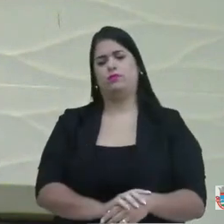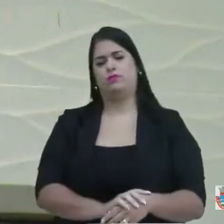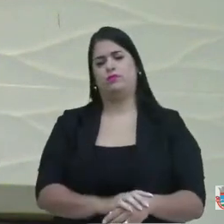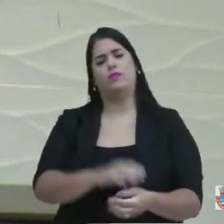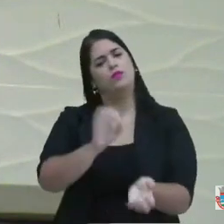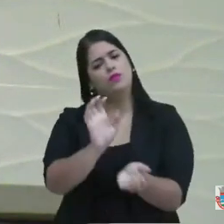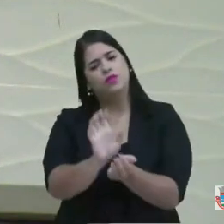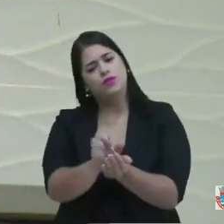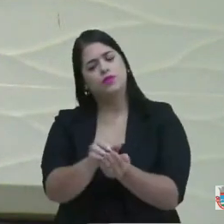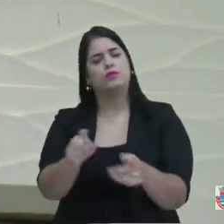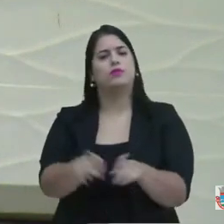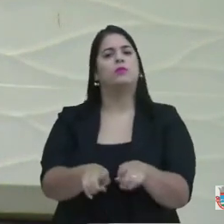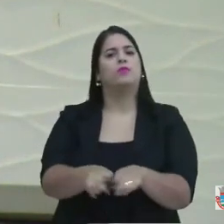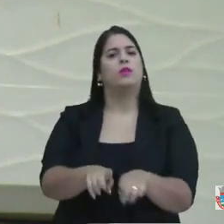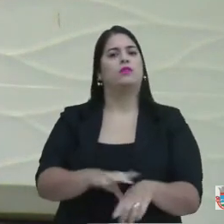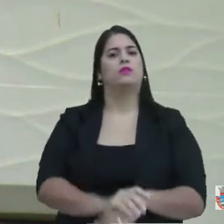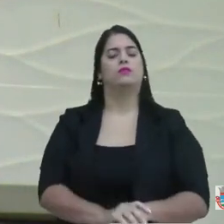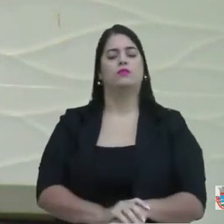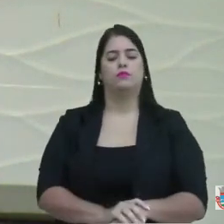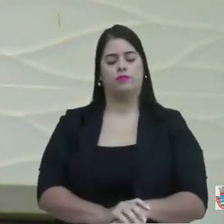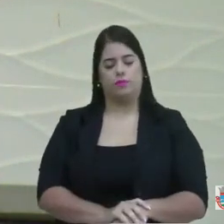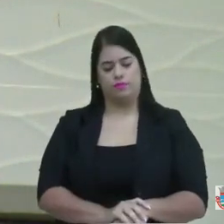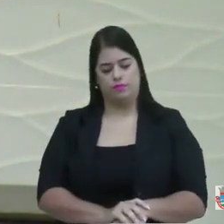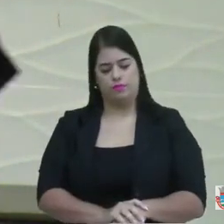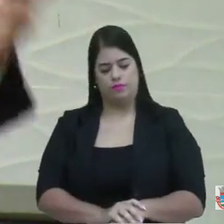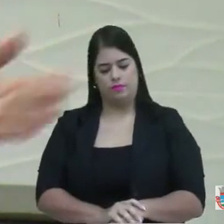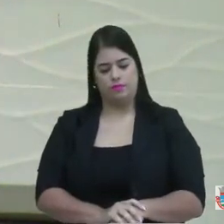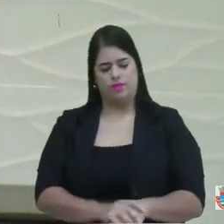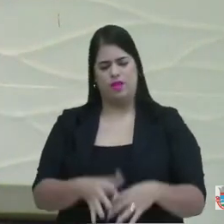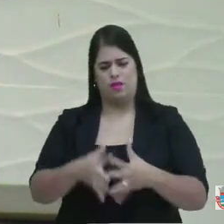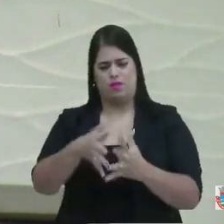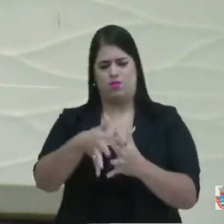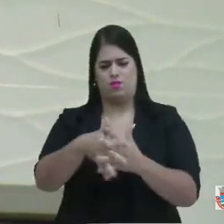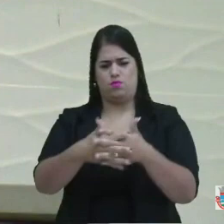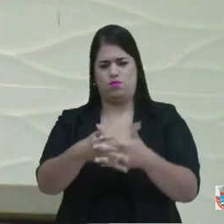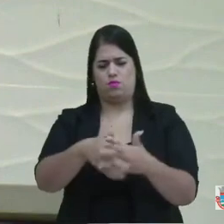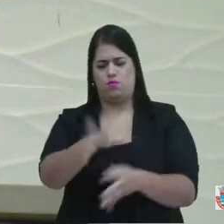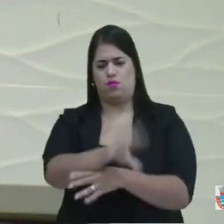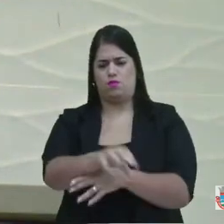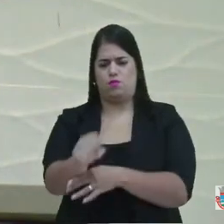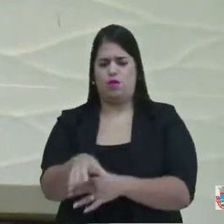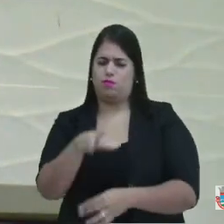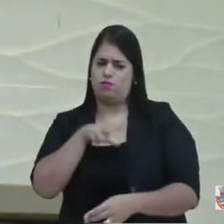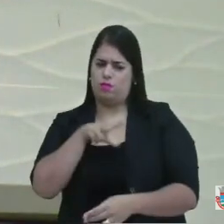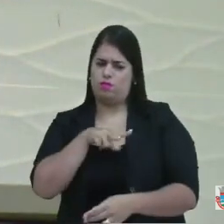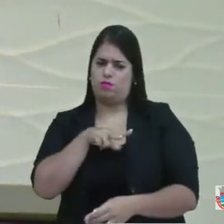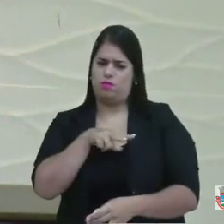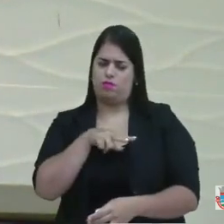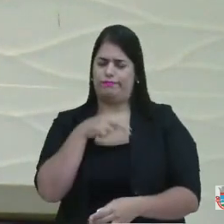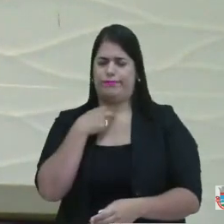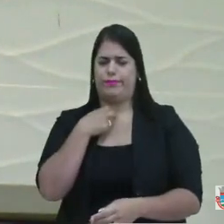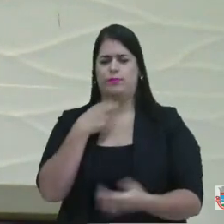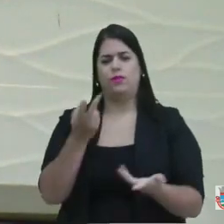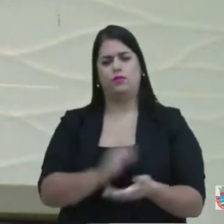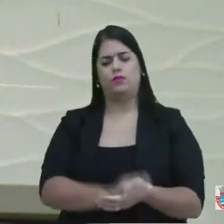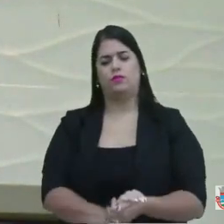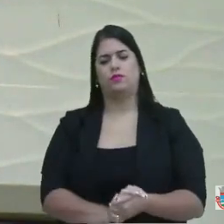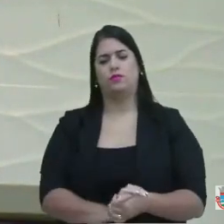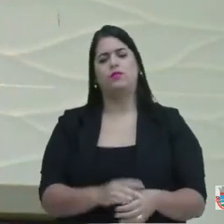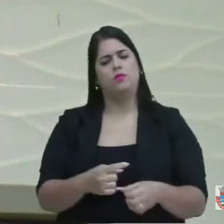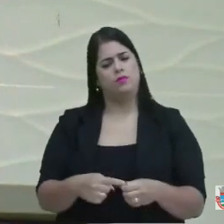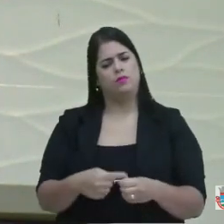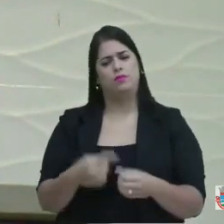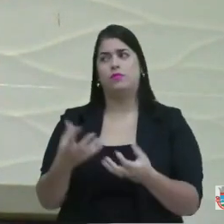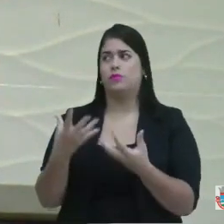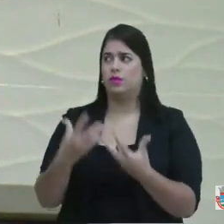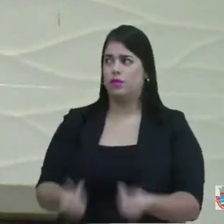e município. Vá lá fazer, não queira botar a máquina particular no meio para dizer que vocês estão. E no município também não aceita. É claro